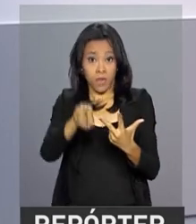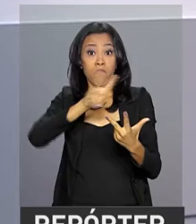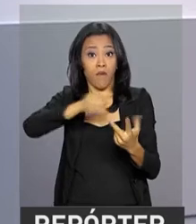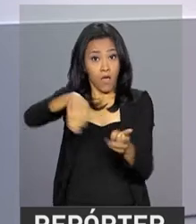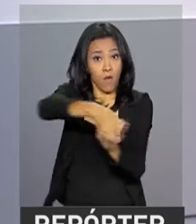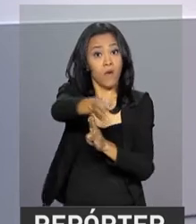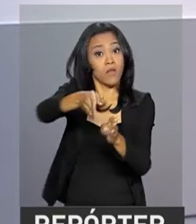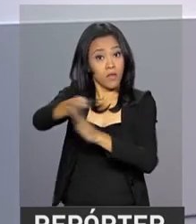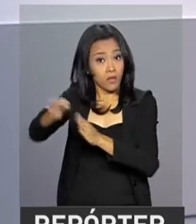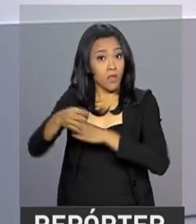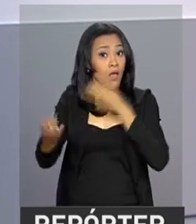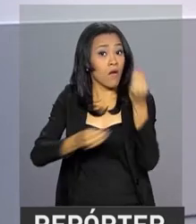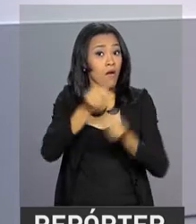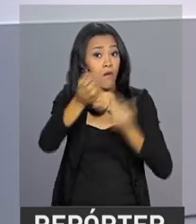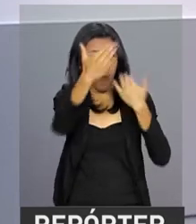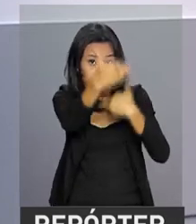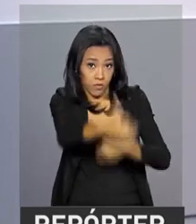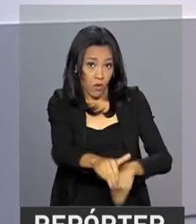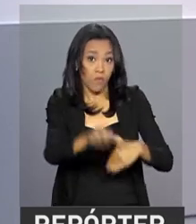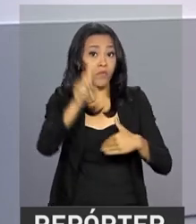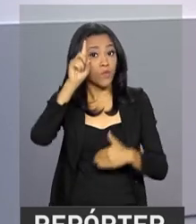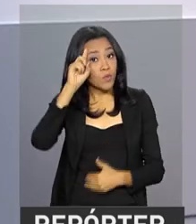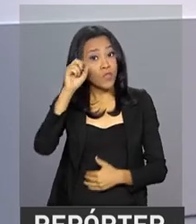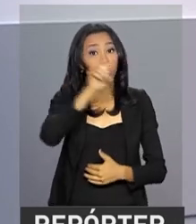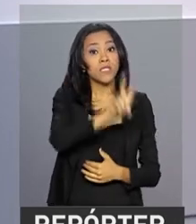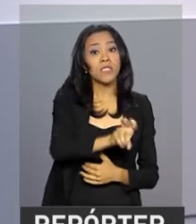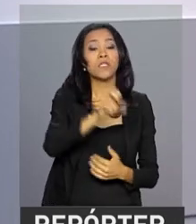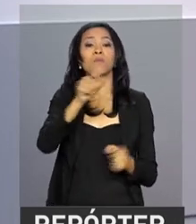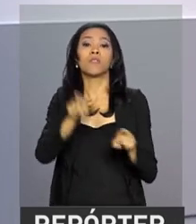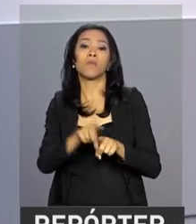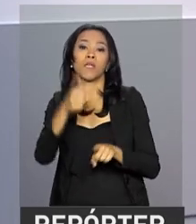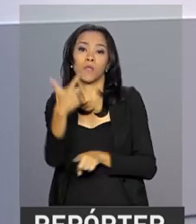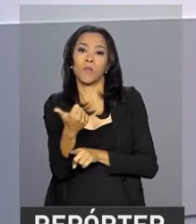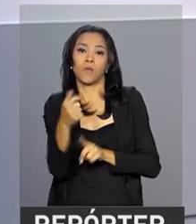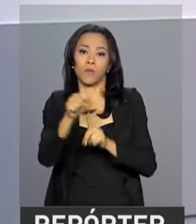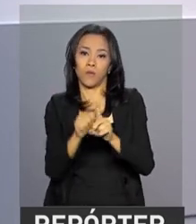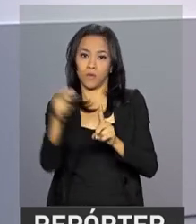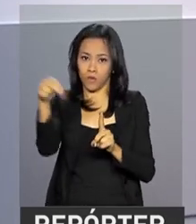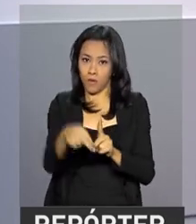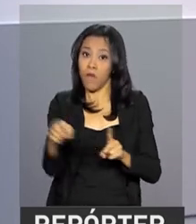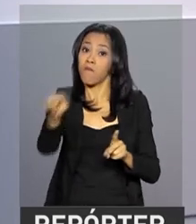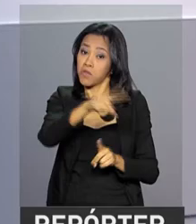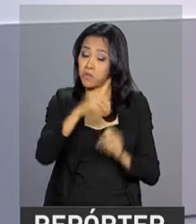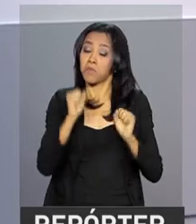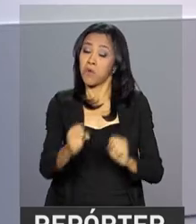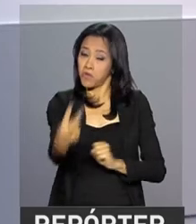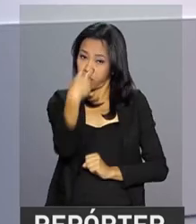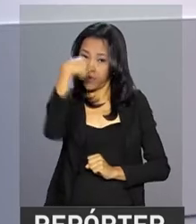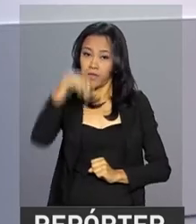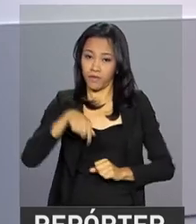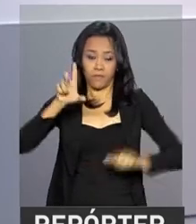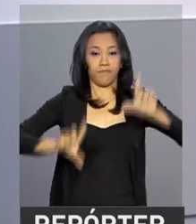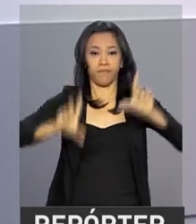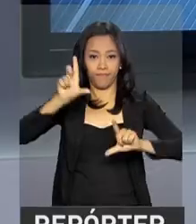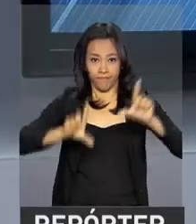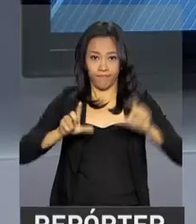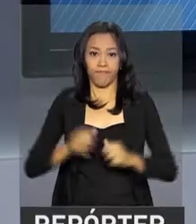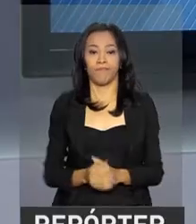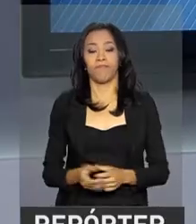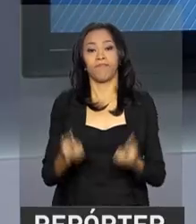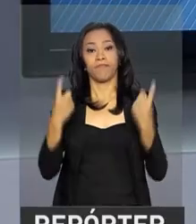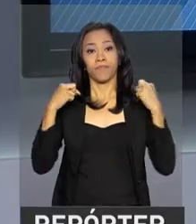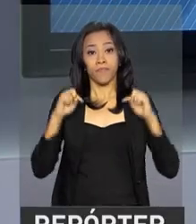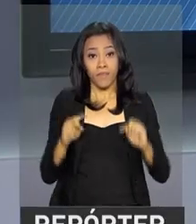para aplicação das provas que ocorrem nos dias 5 e 12 de novembro você acompanha ao vivo aqui na tv nbr